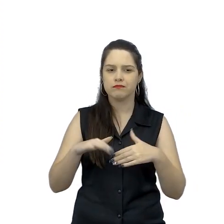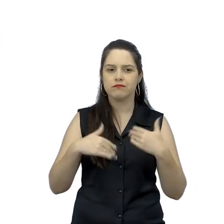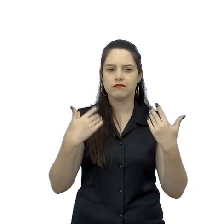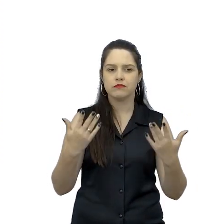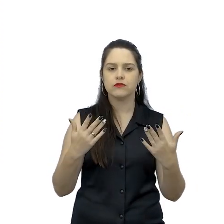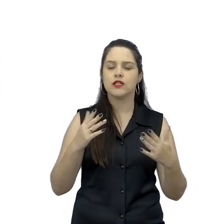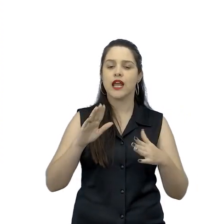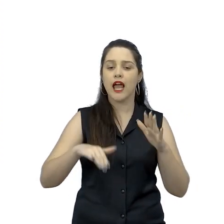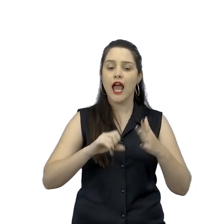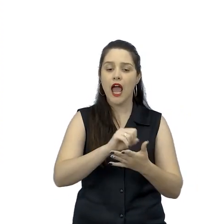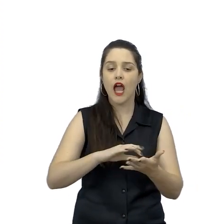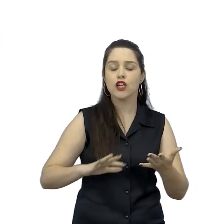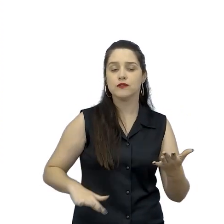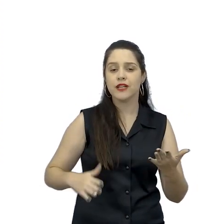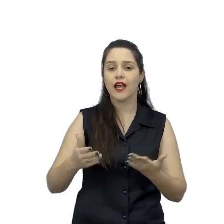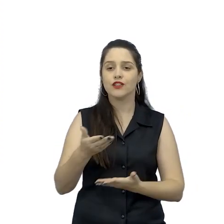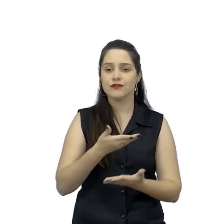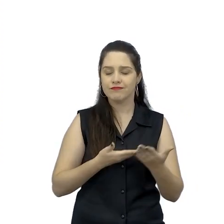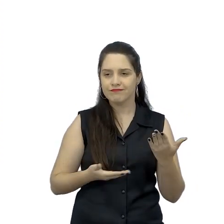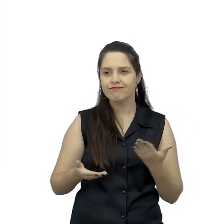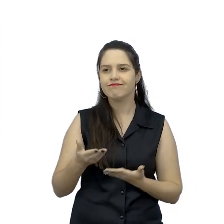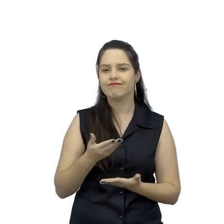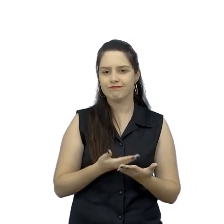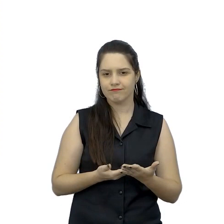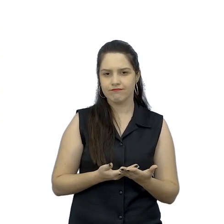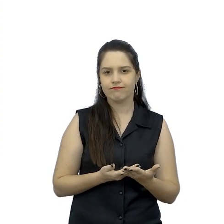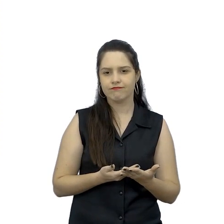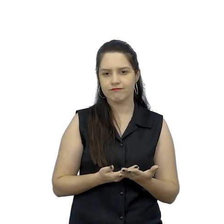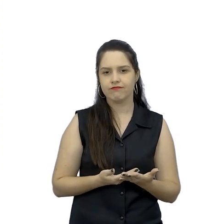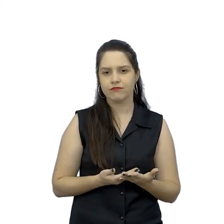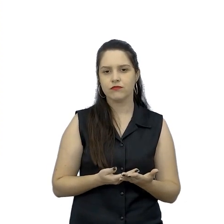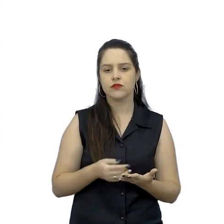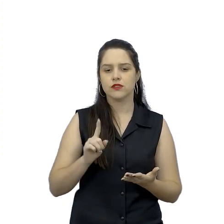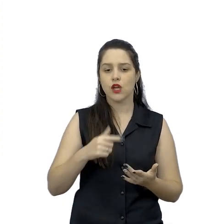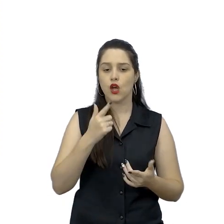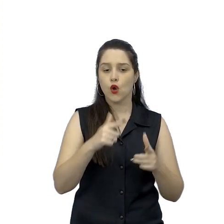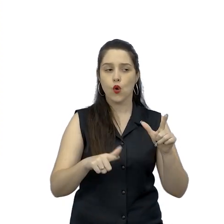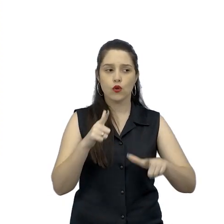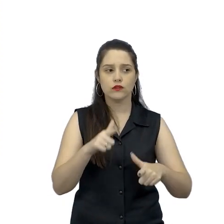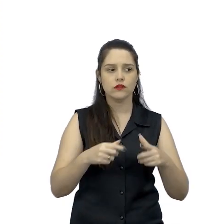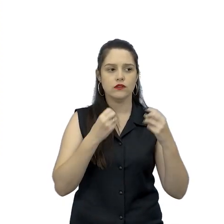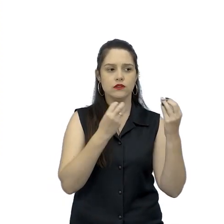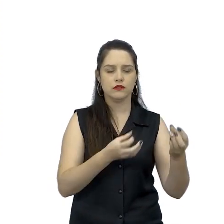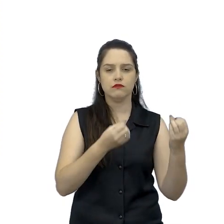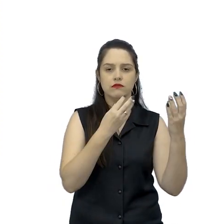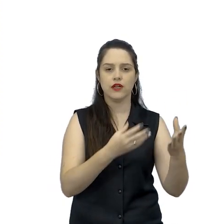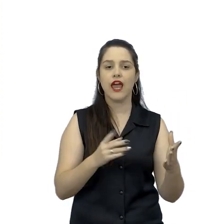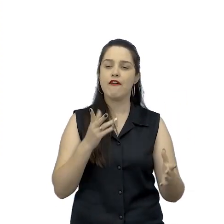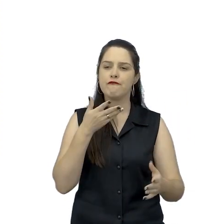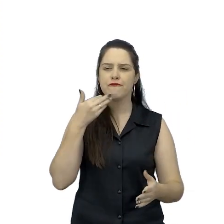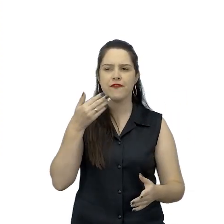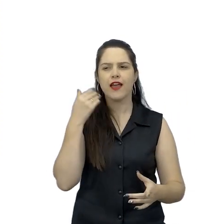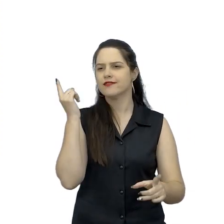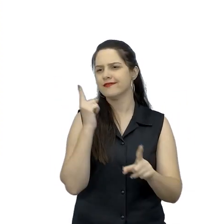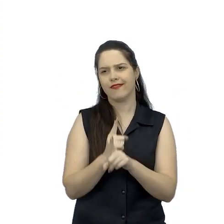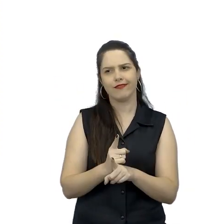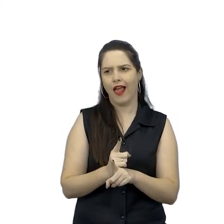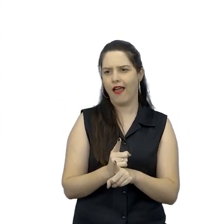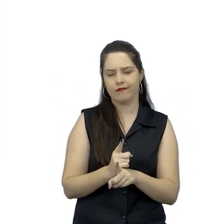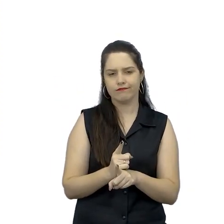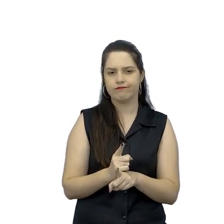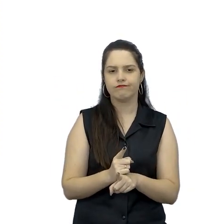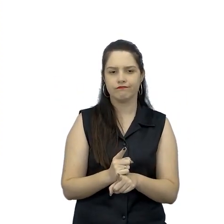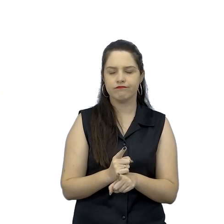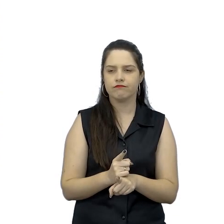nas atividades A e B, né, e as outras informações são fáceis de encontrar lá no